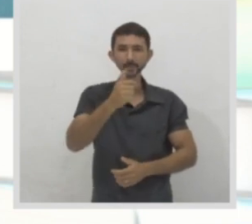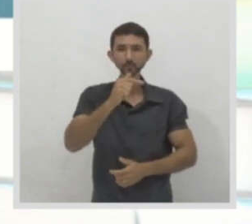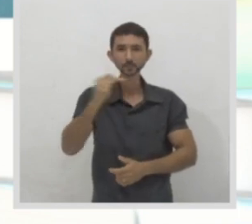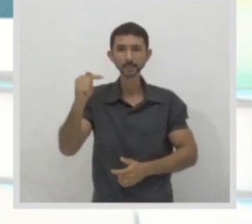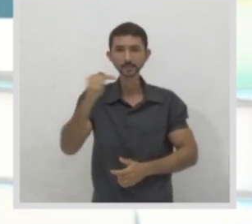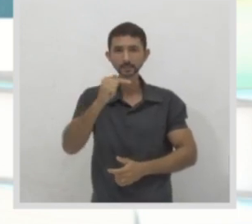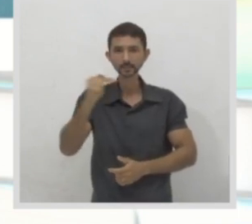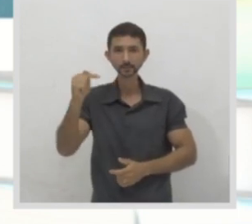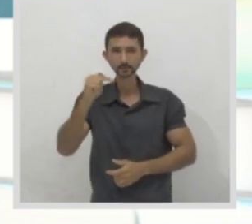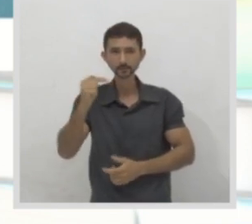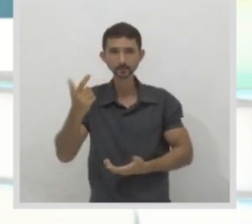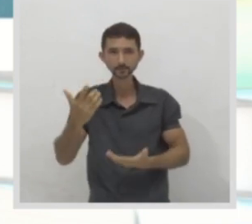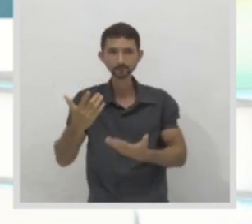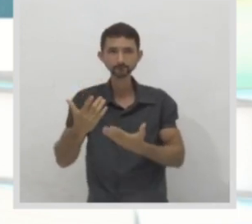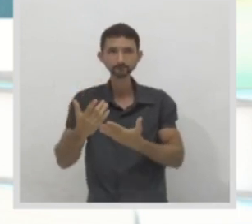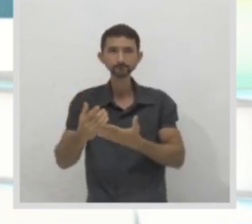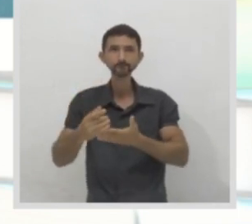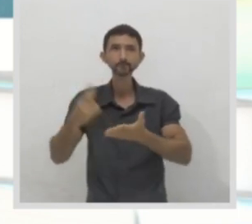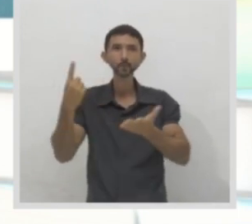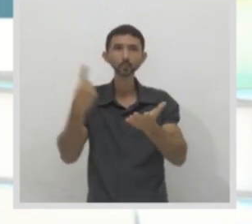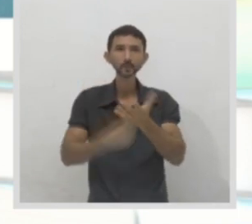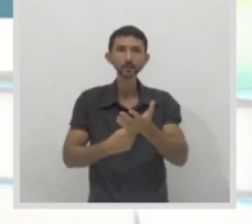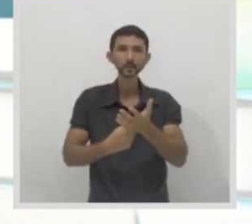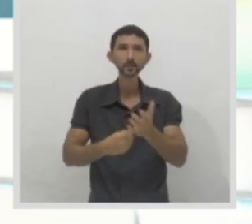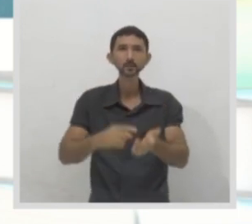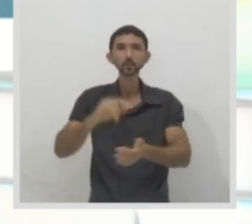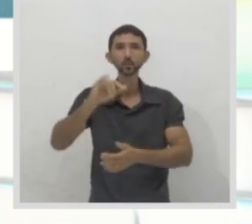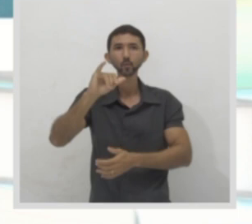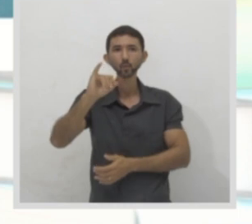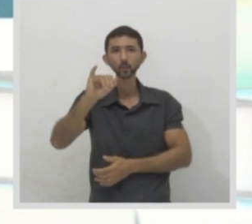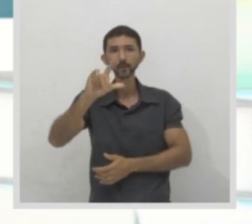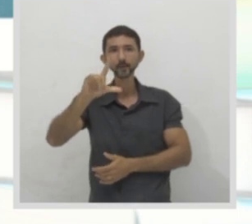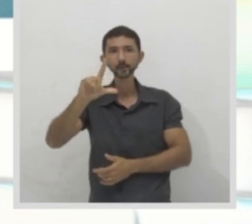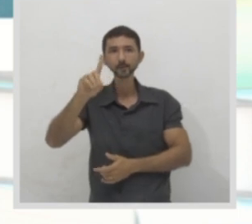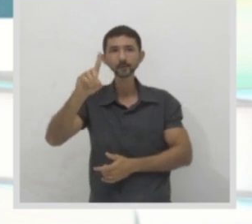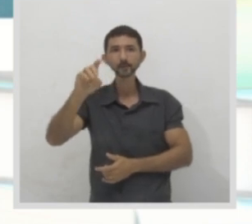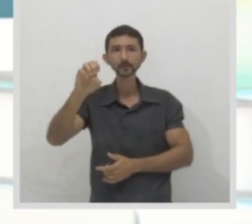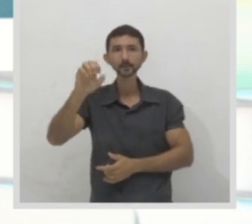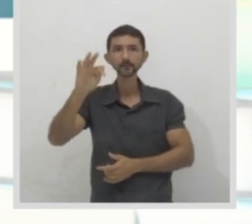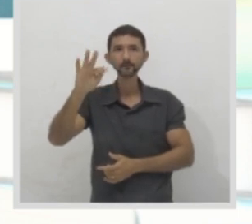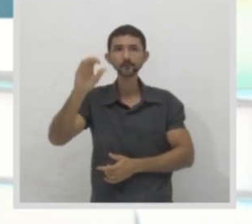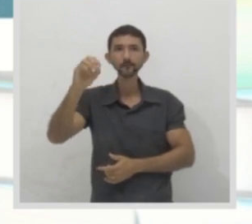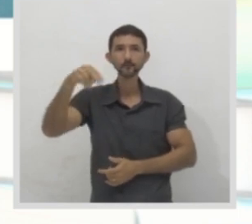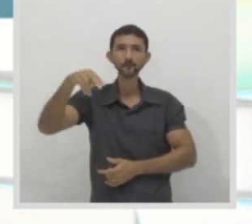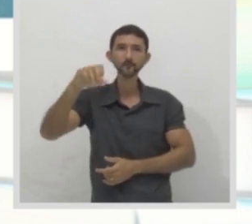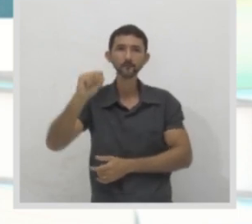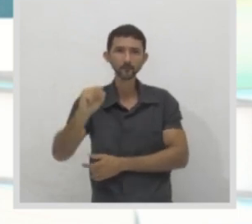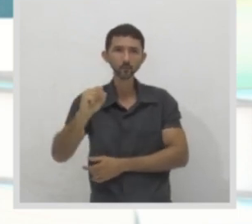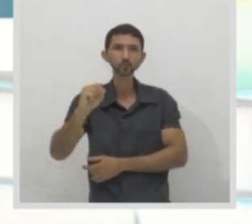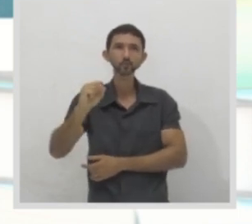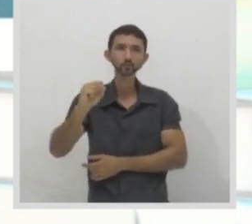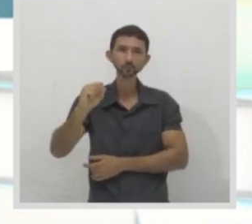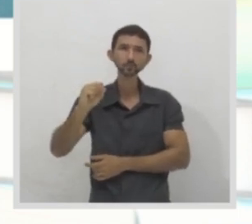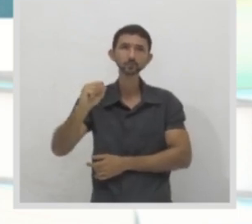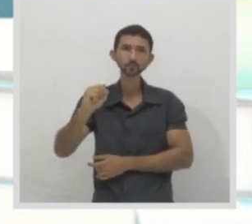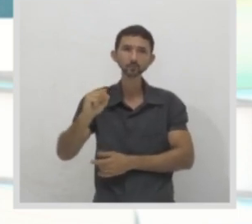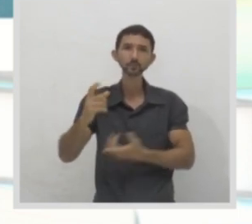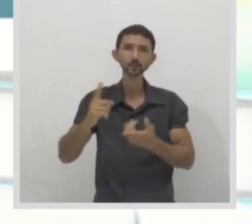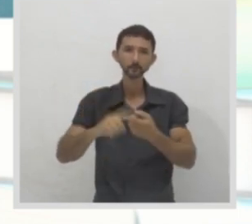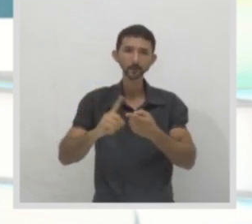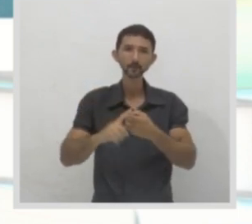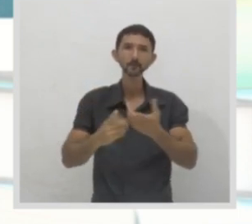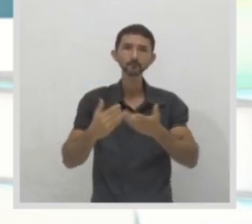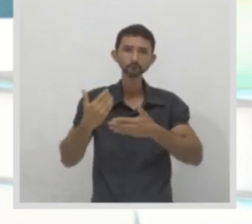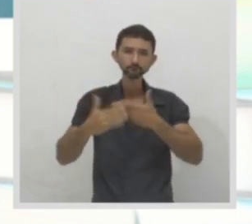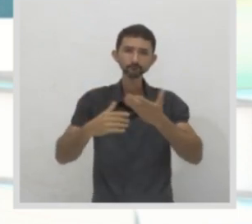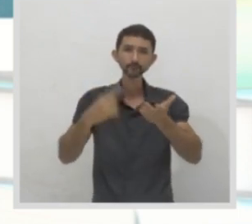de Ildefonso, né, que volta de novo, né, e formaliza de novo o Tratado de Madrid, né. Esse